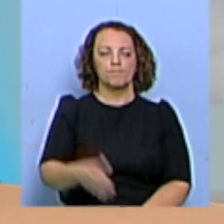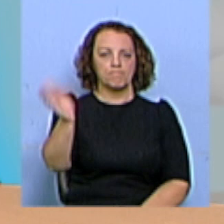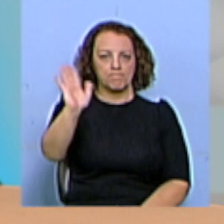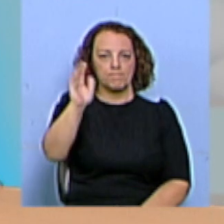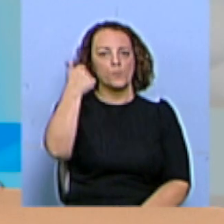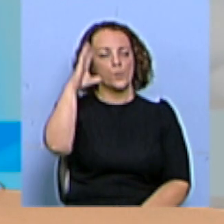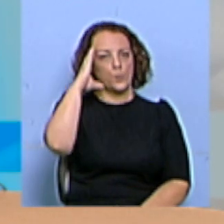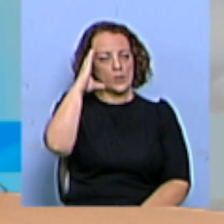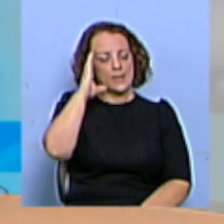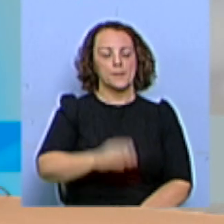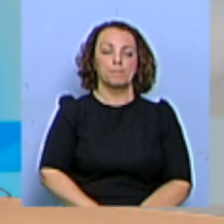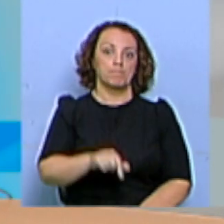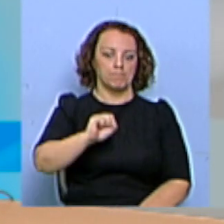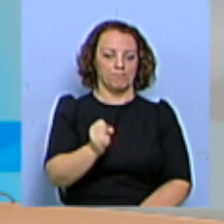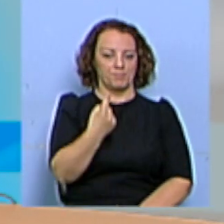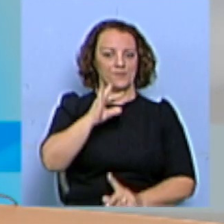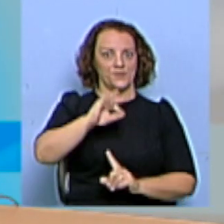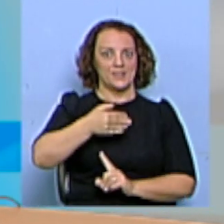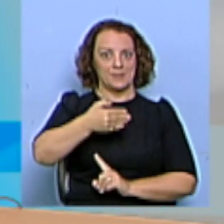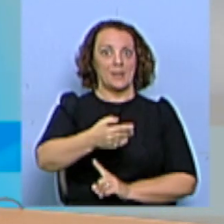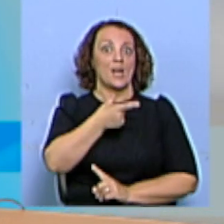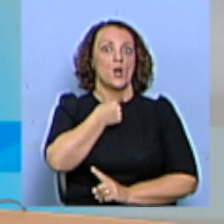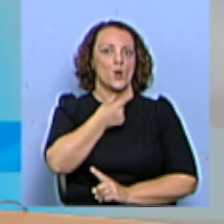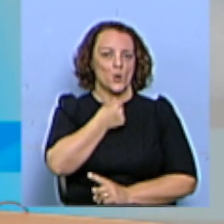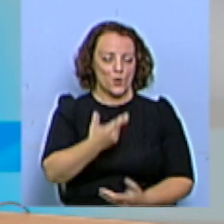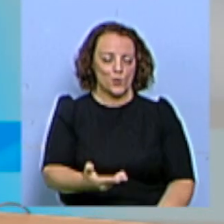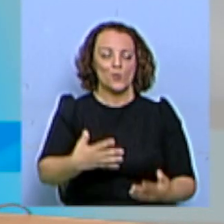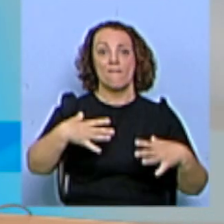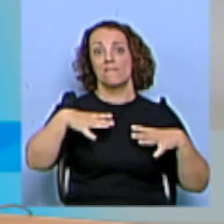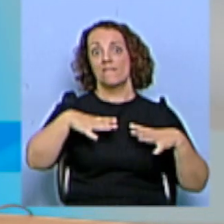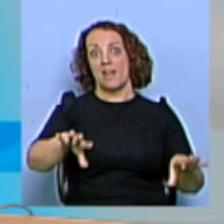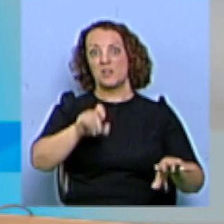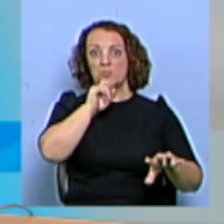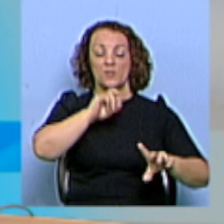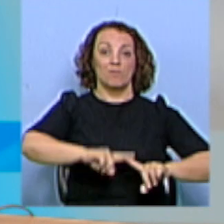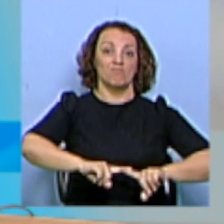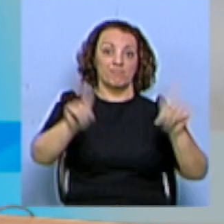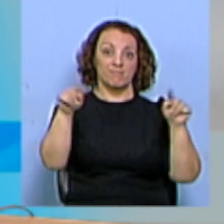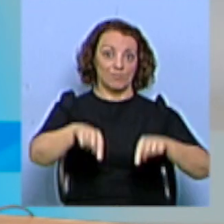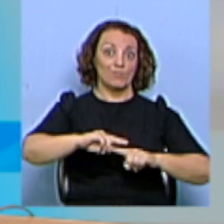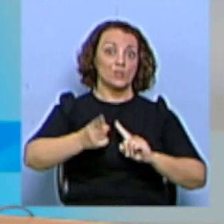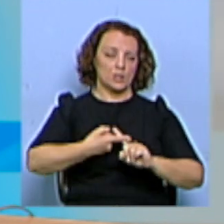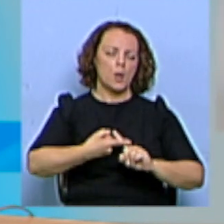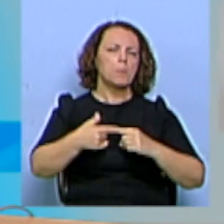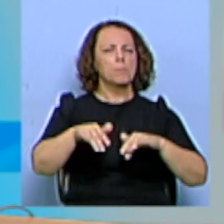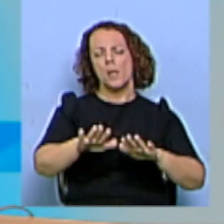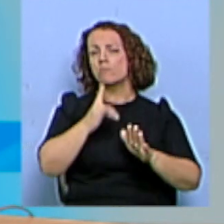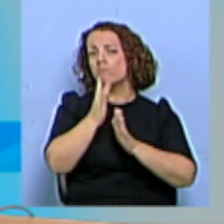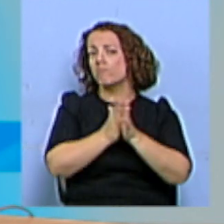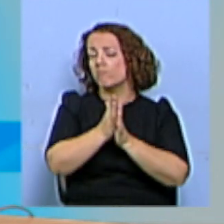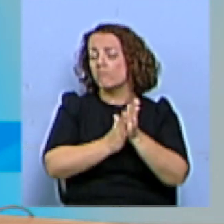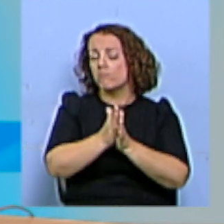Olá, muito boa tarde. É o primeiro fim de semana de agosto, com férias talvez diferentes este ano, que serão, por certo, uma ocasião ainda